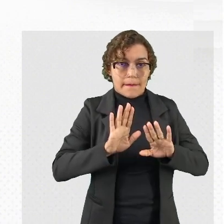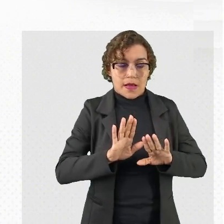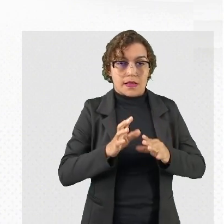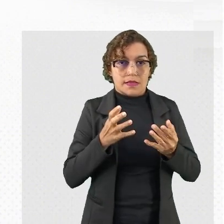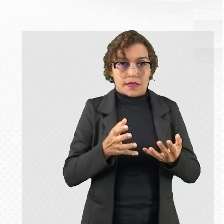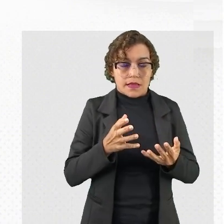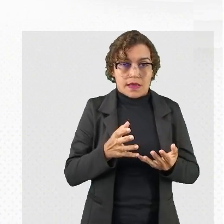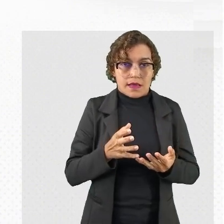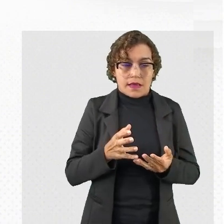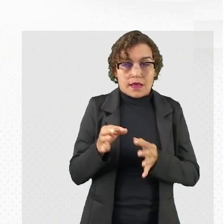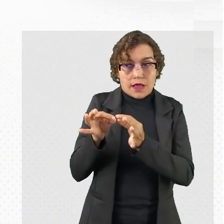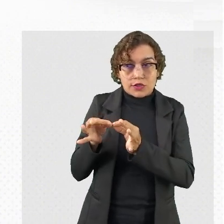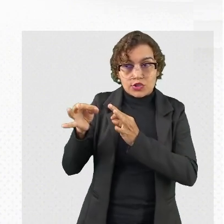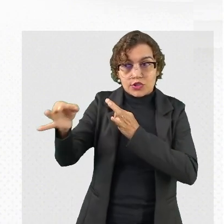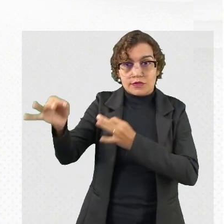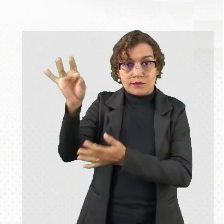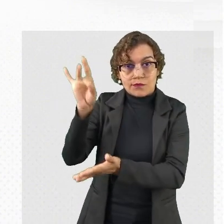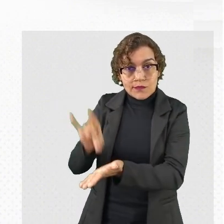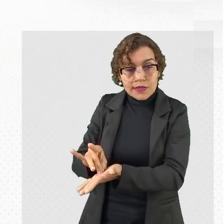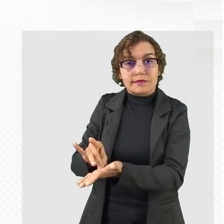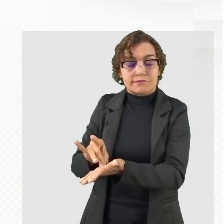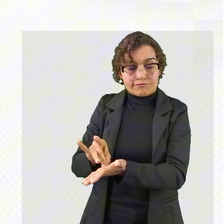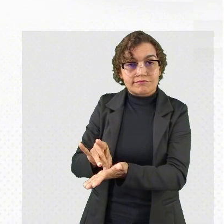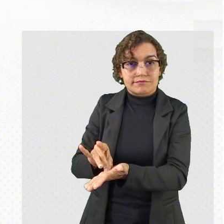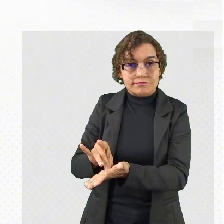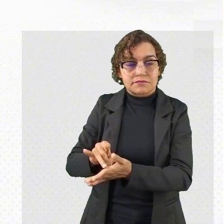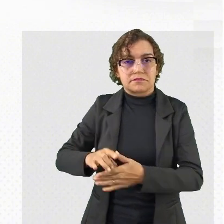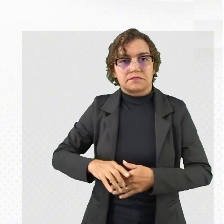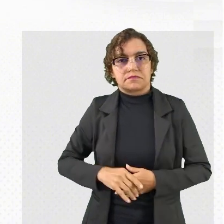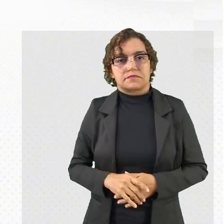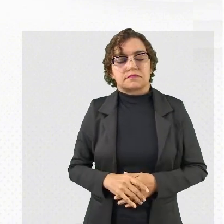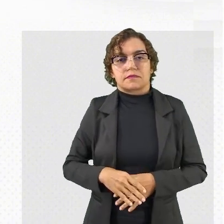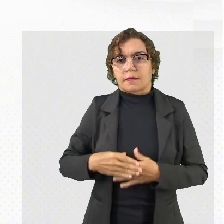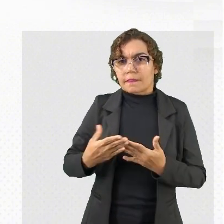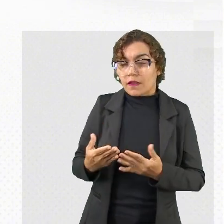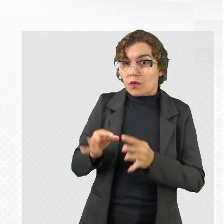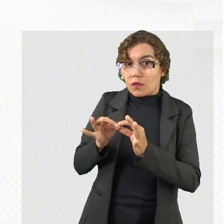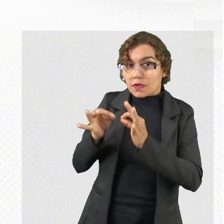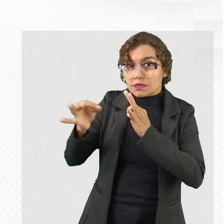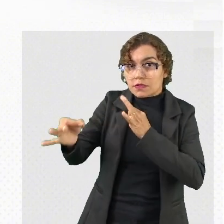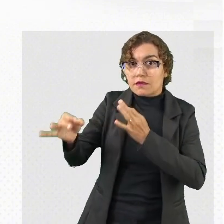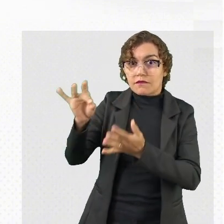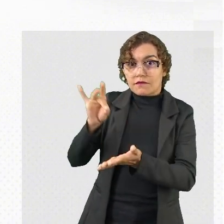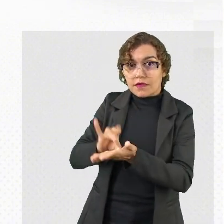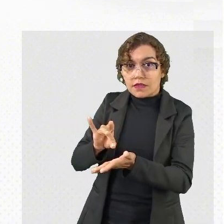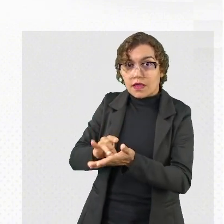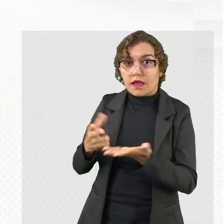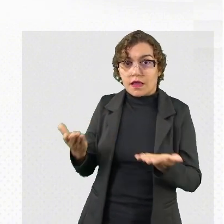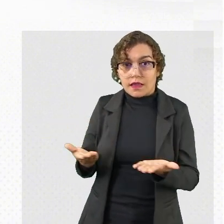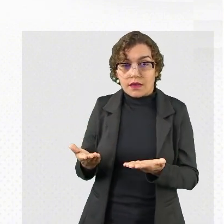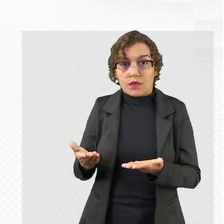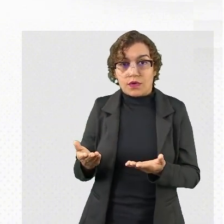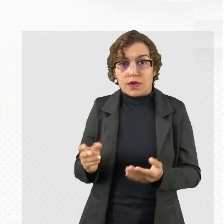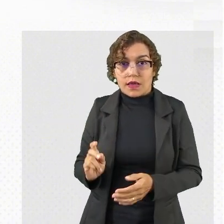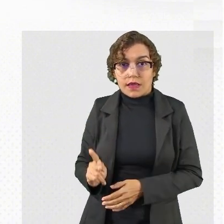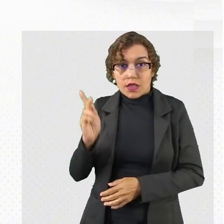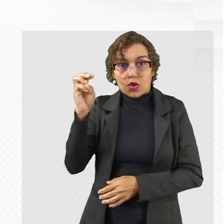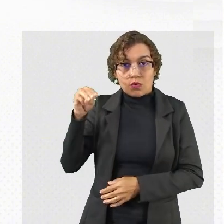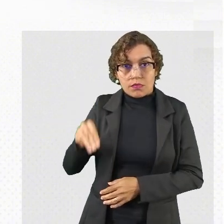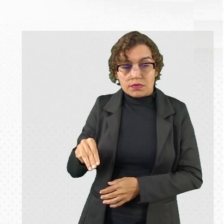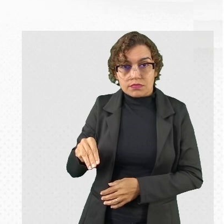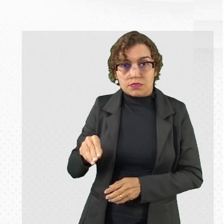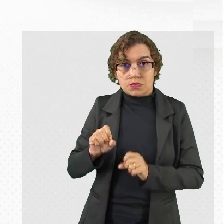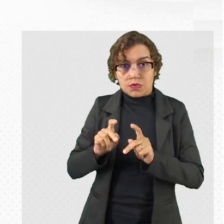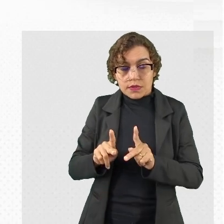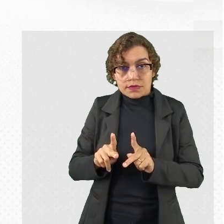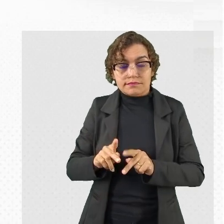a distância real. A distância real. E essa distância real ele quer em quilômetros. Olha, turma,